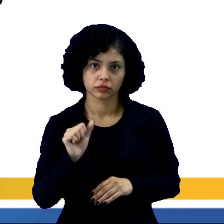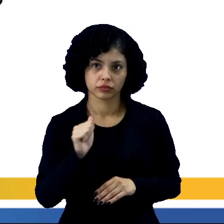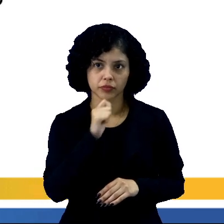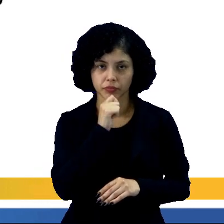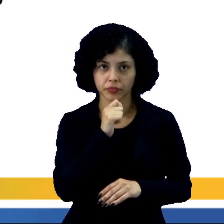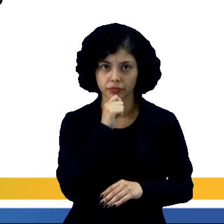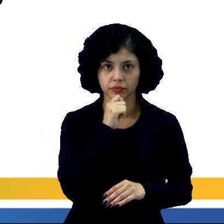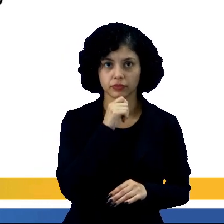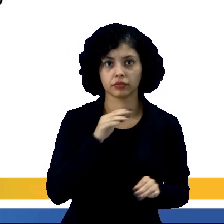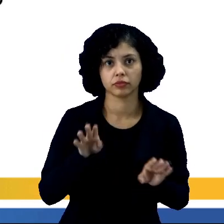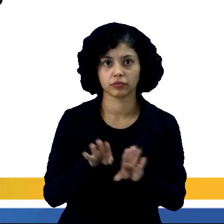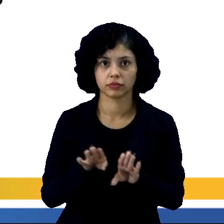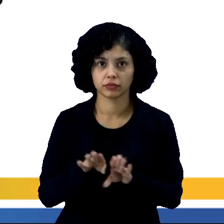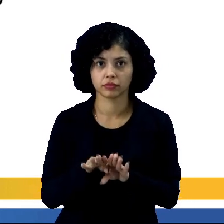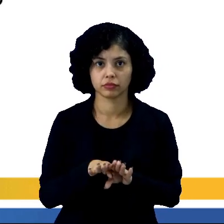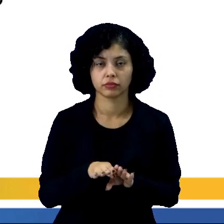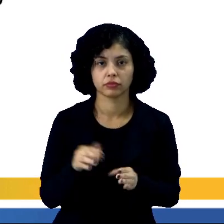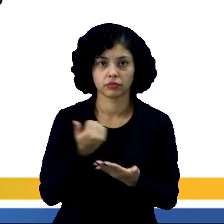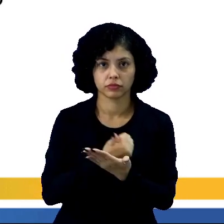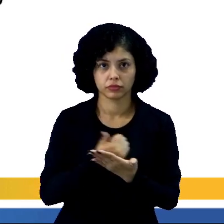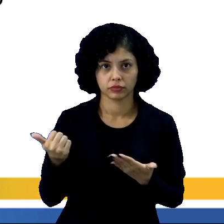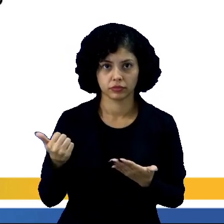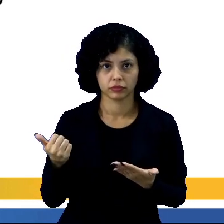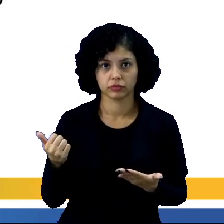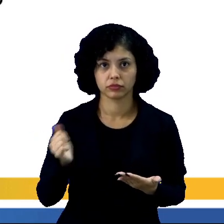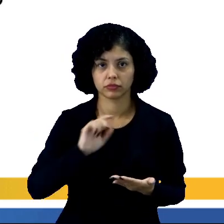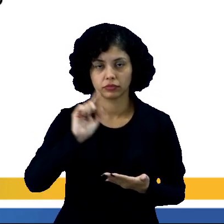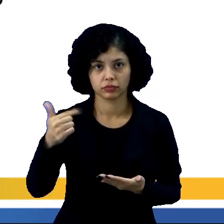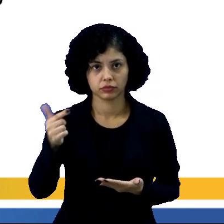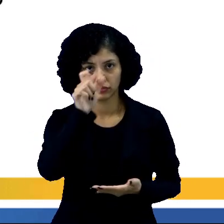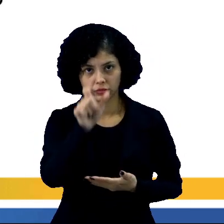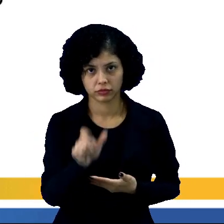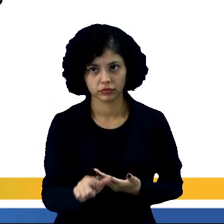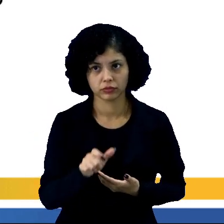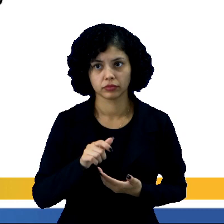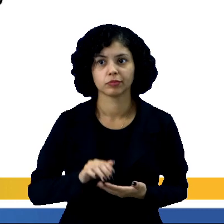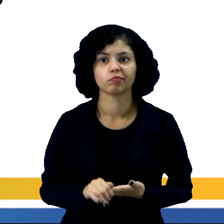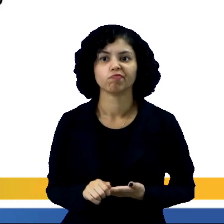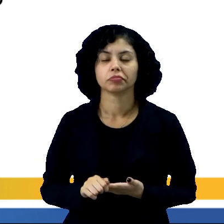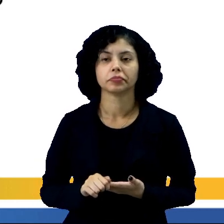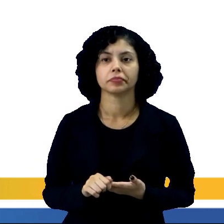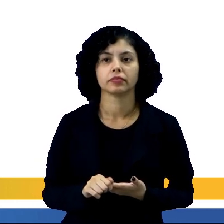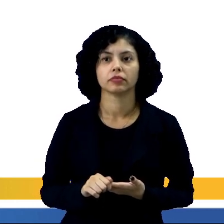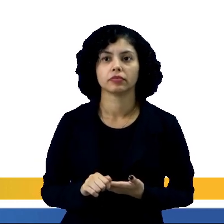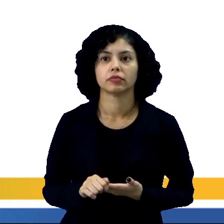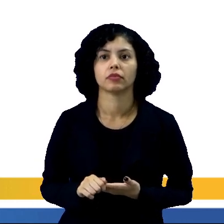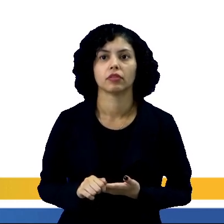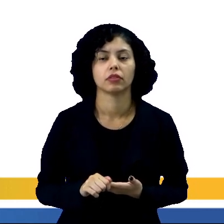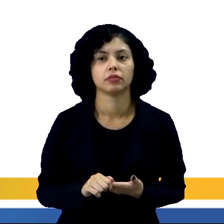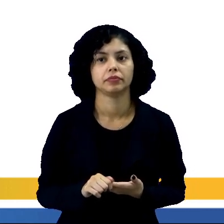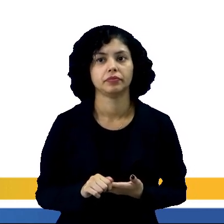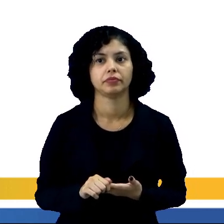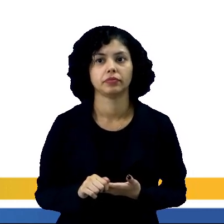para enfatizar, né, as ações daquele personagem ou personagens, né?